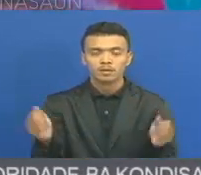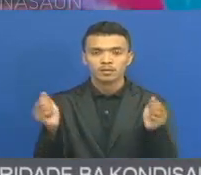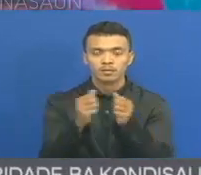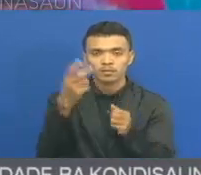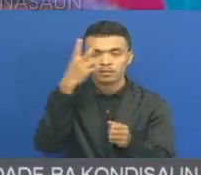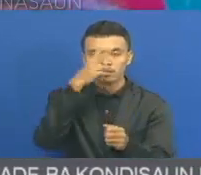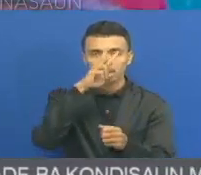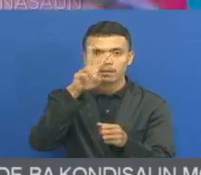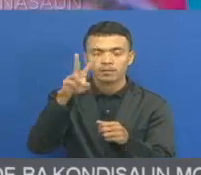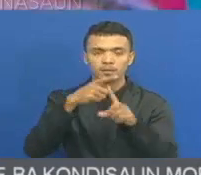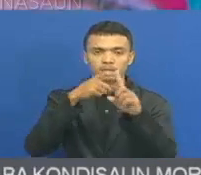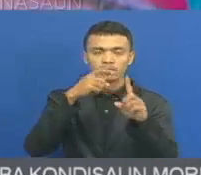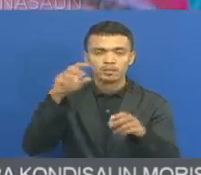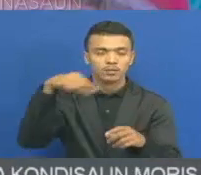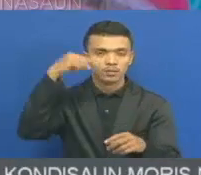seu governo central.